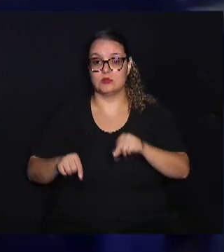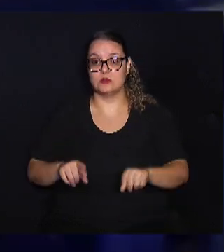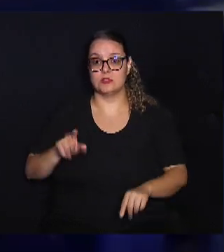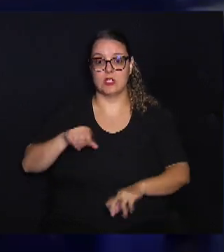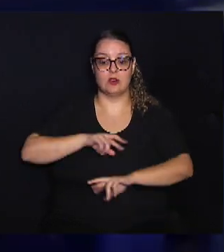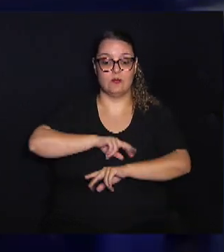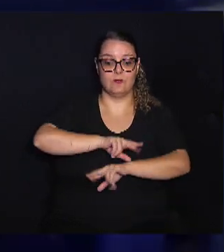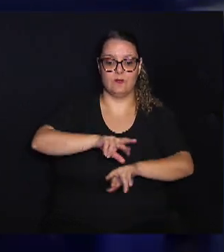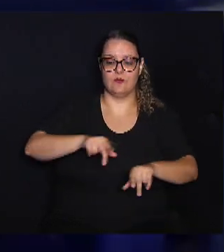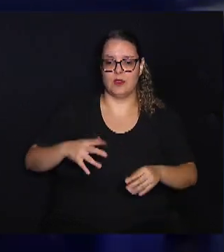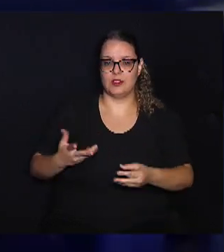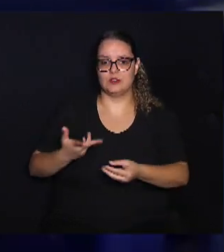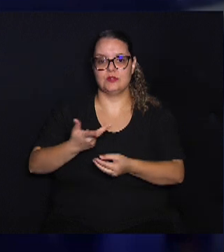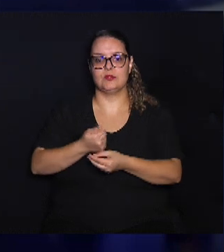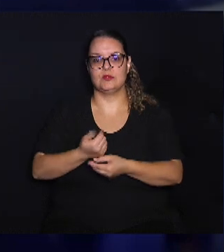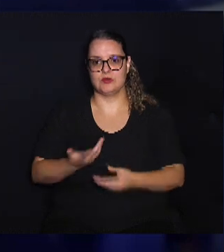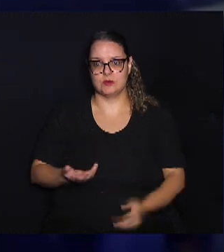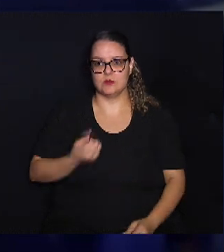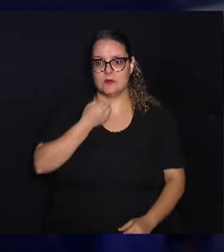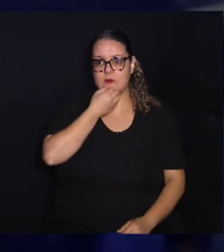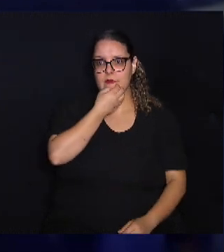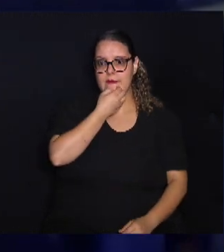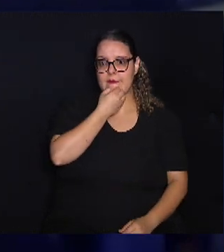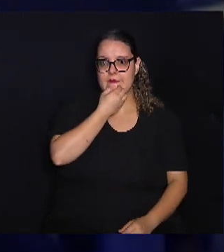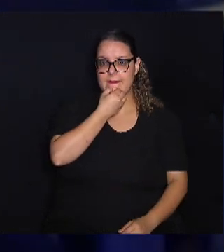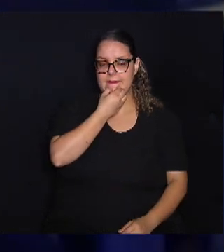muitos artistas, tem que entrar lá no Instagram mesmo da